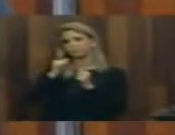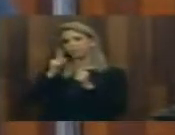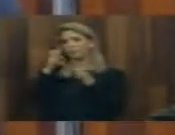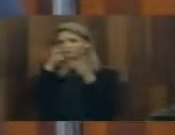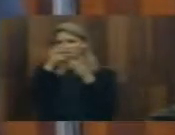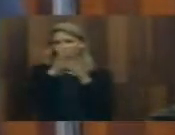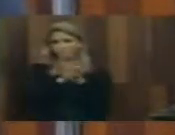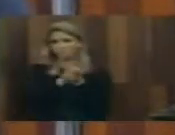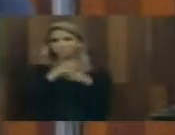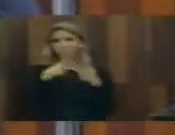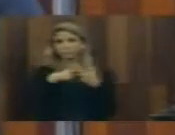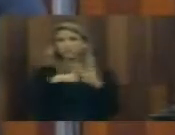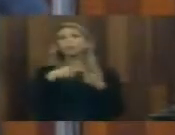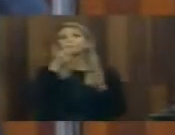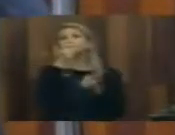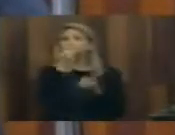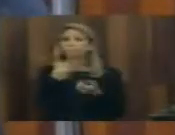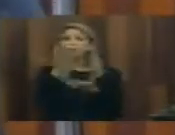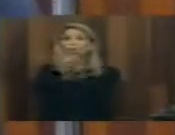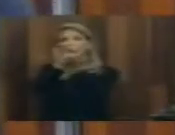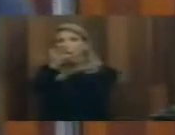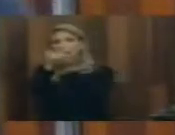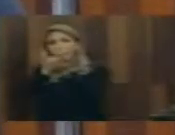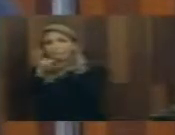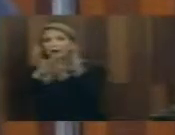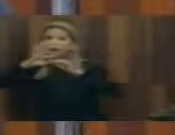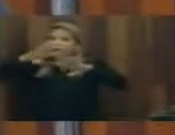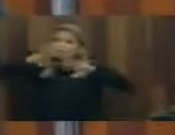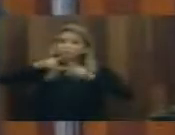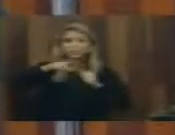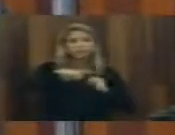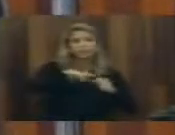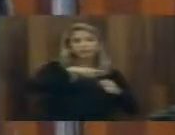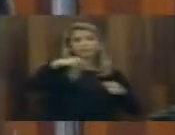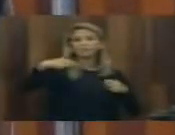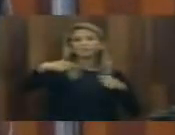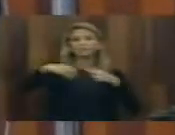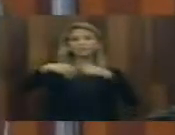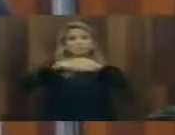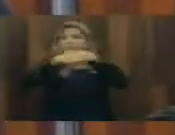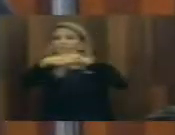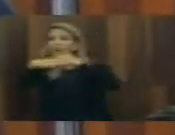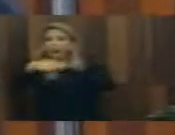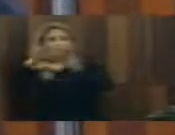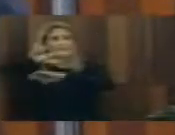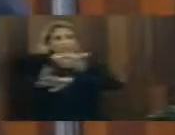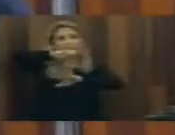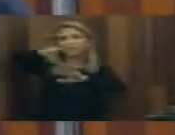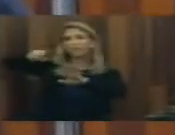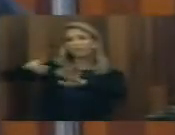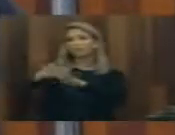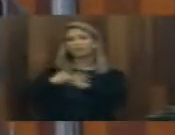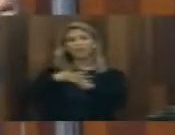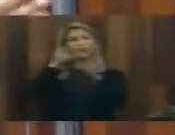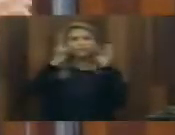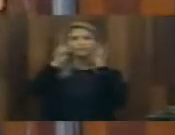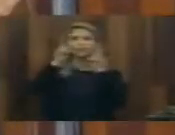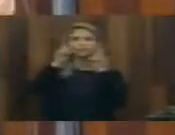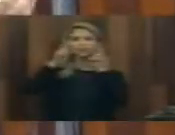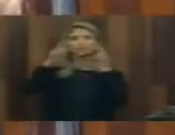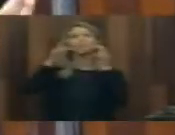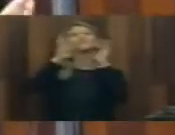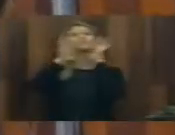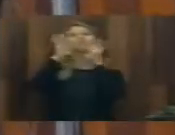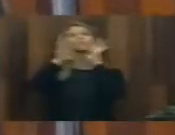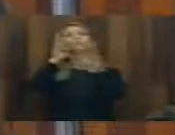é bonito a gente copiar o que é bonito em outro município. E aí eu, vendo no Facebook, vi um projeto